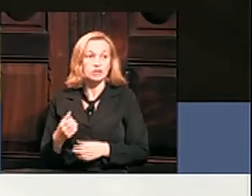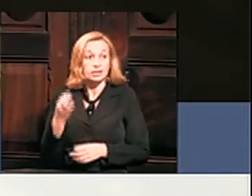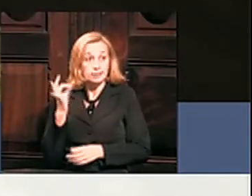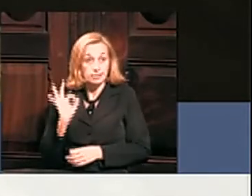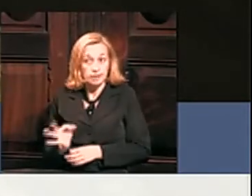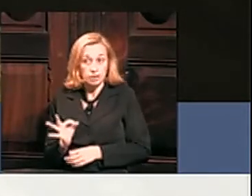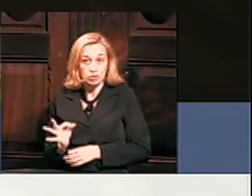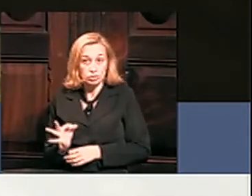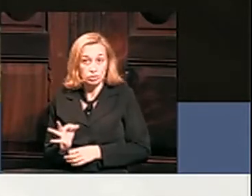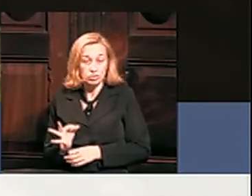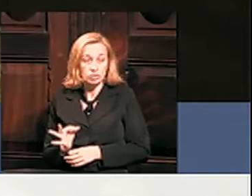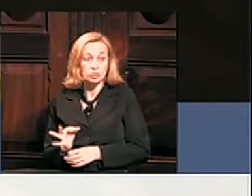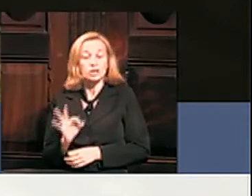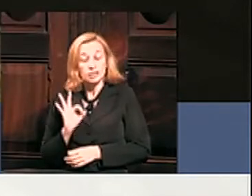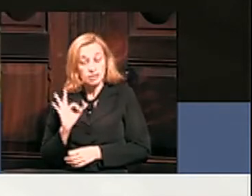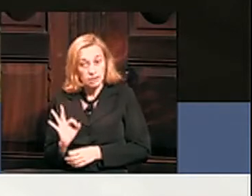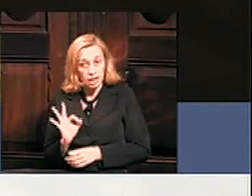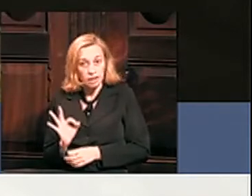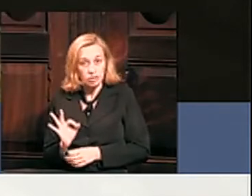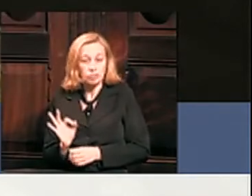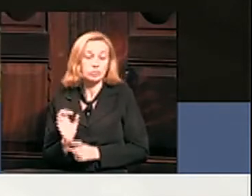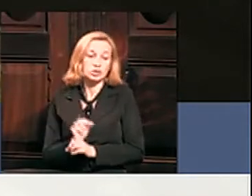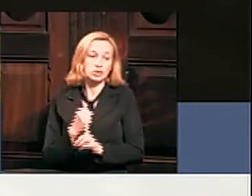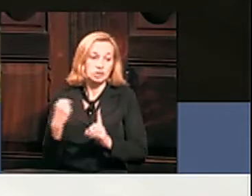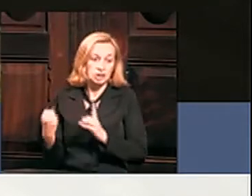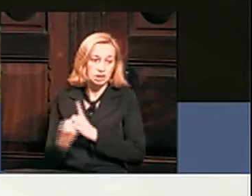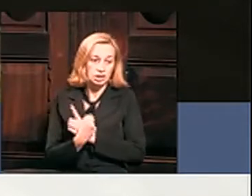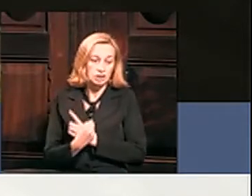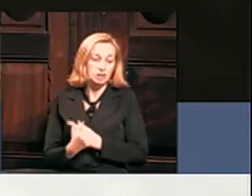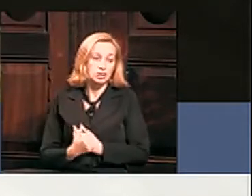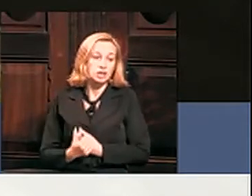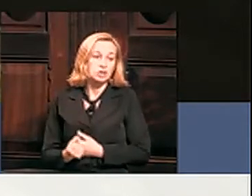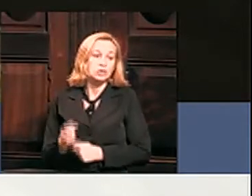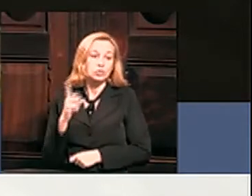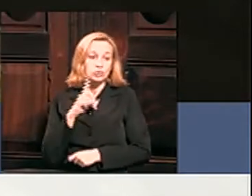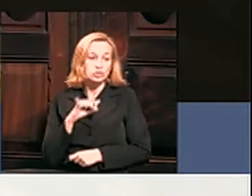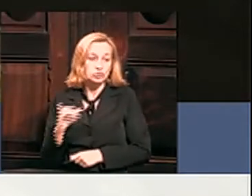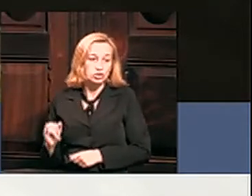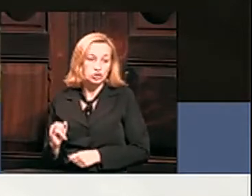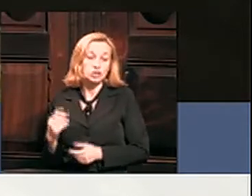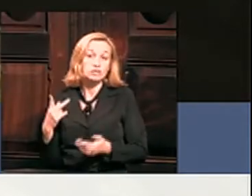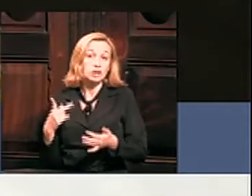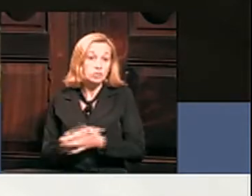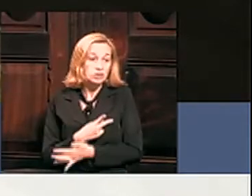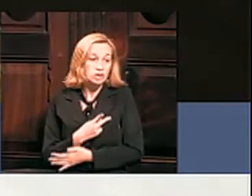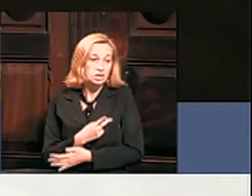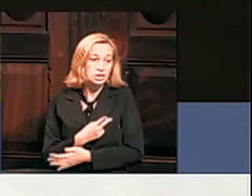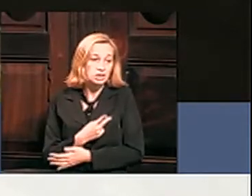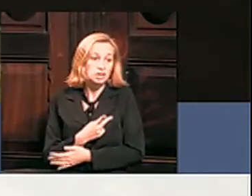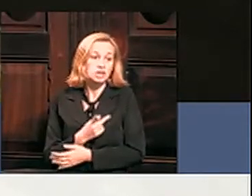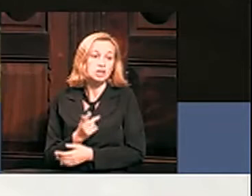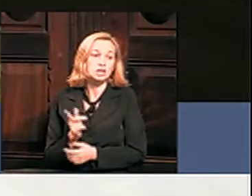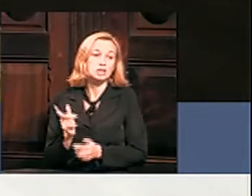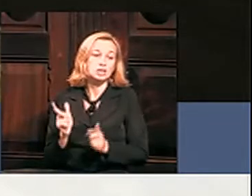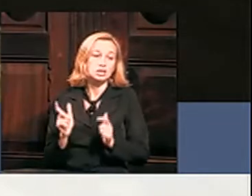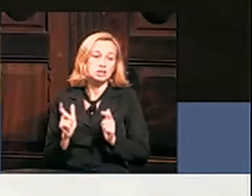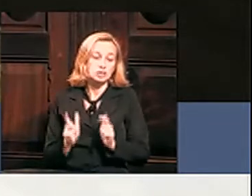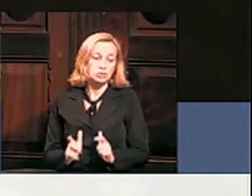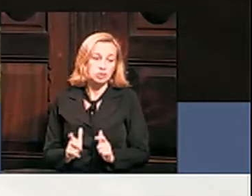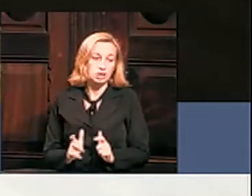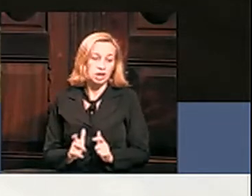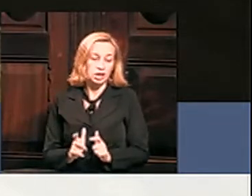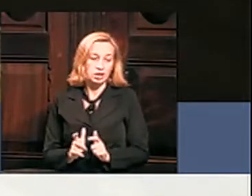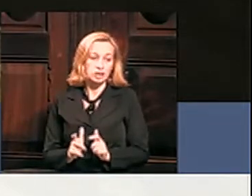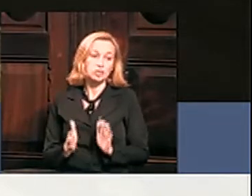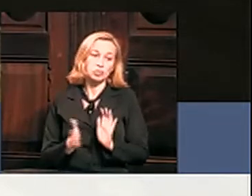claro, claro para a sociedade, a data que isso vai acontecer aqui dentro dessa casa, e tem